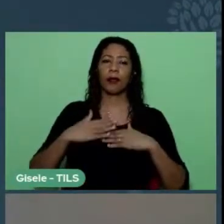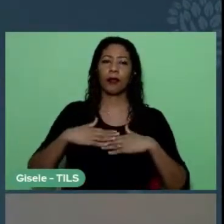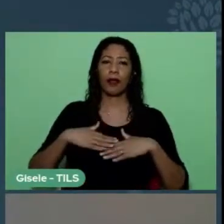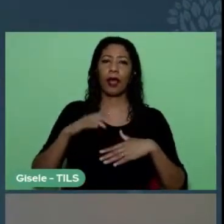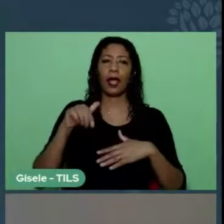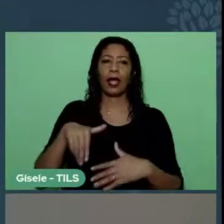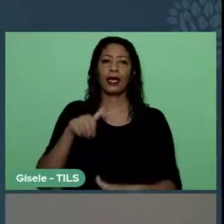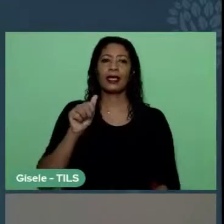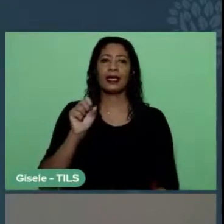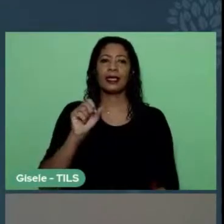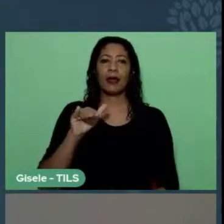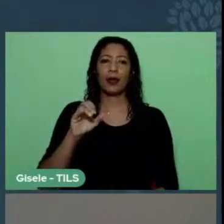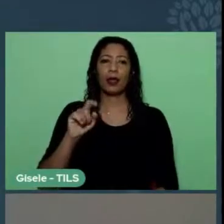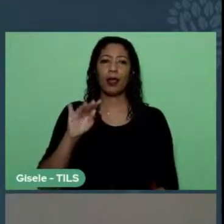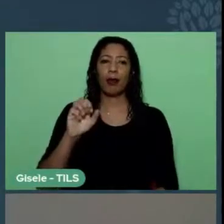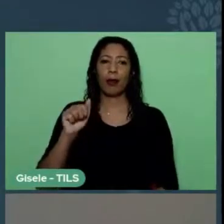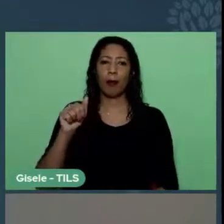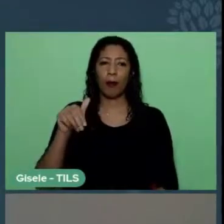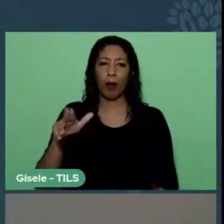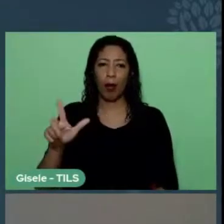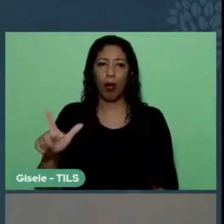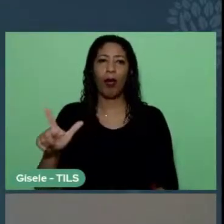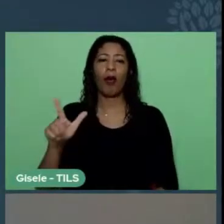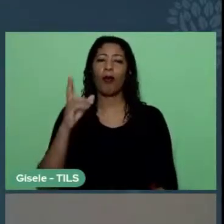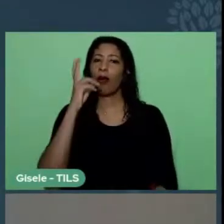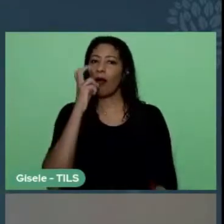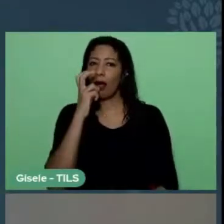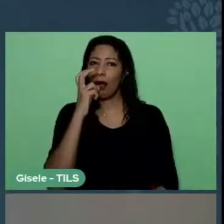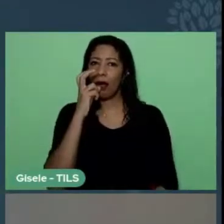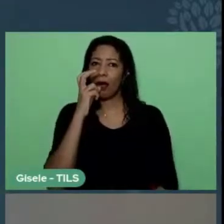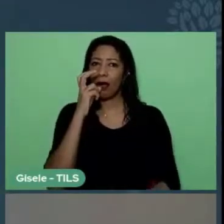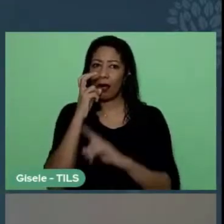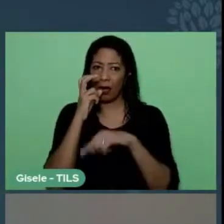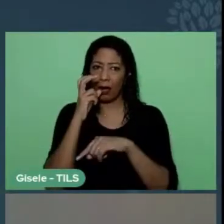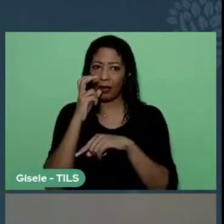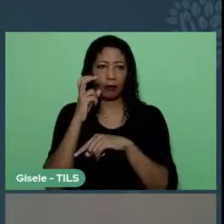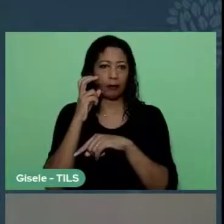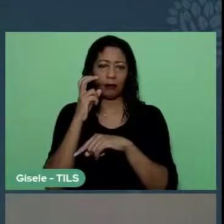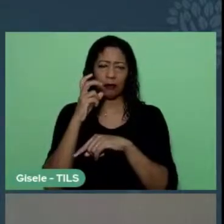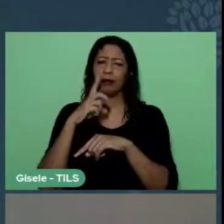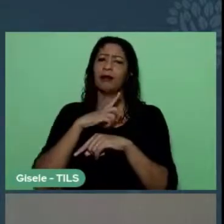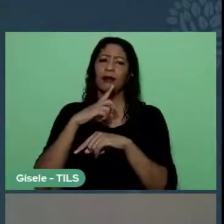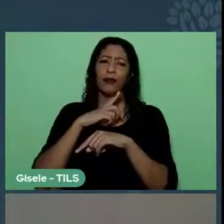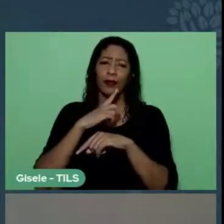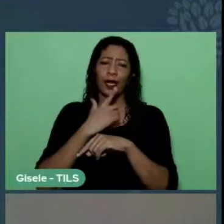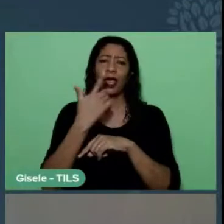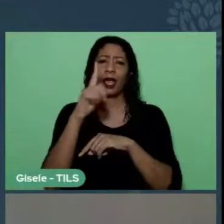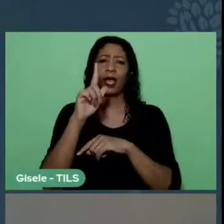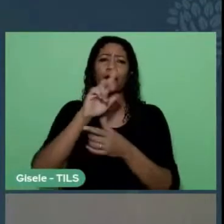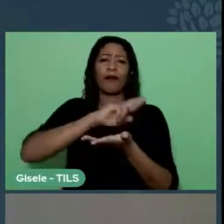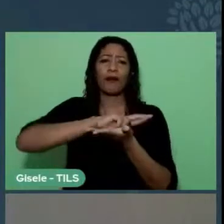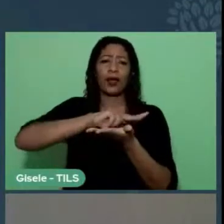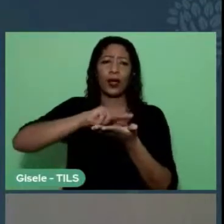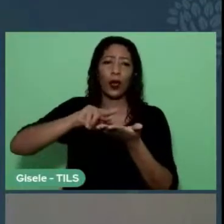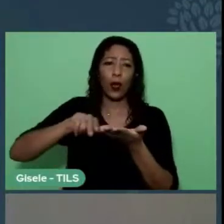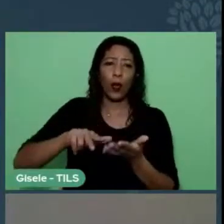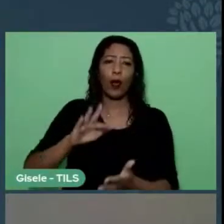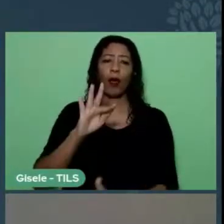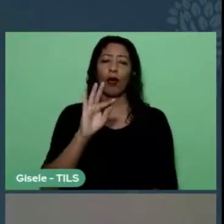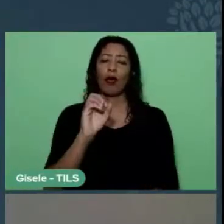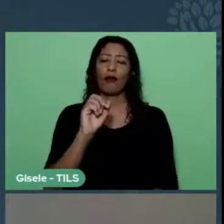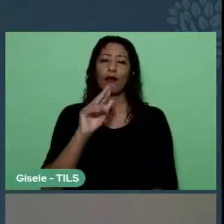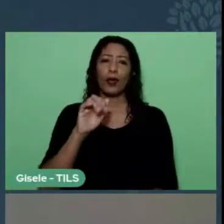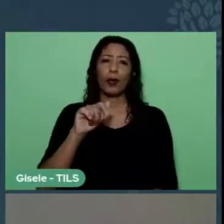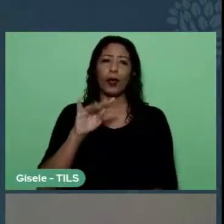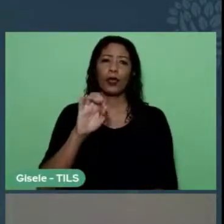o famoso Erorin, que a gente usa de bombinha? Não. Existem outros medicamentos, como o formoterol, que a gente